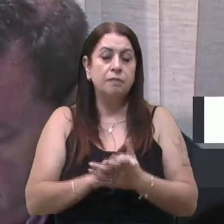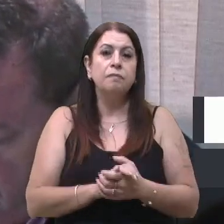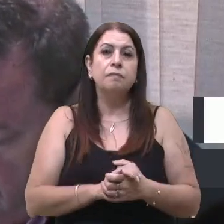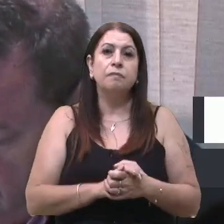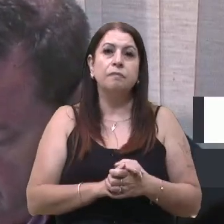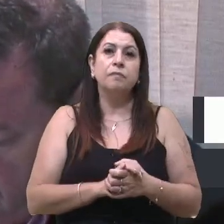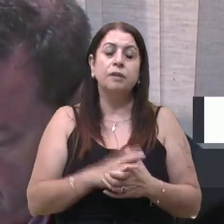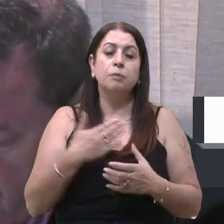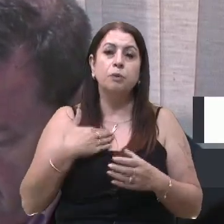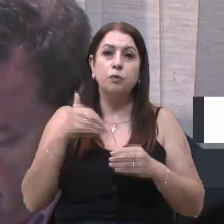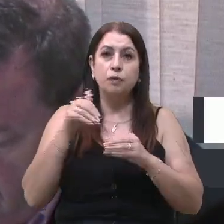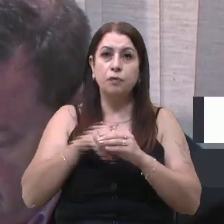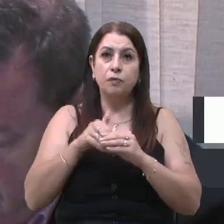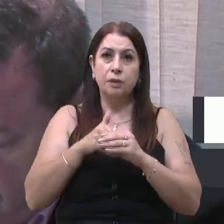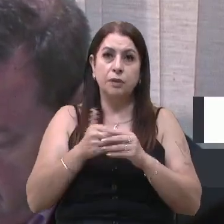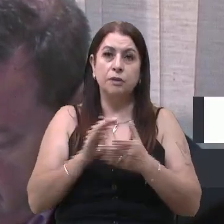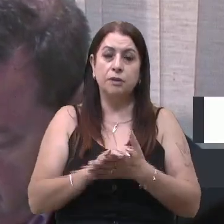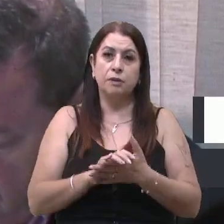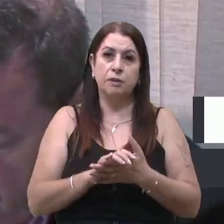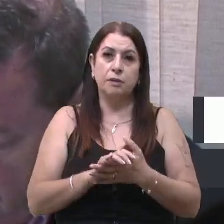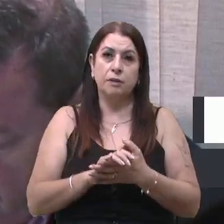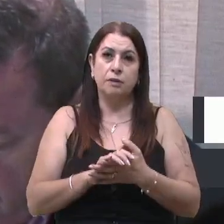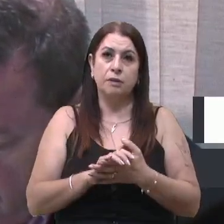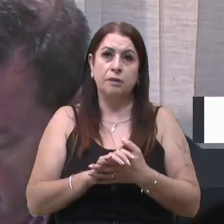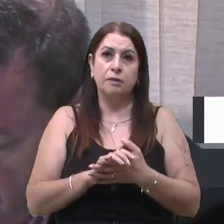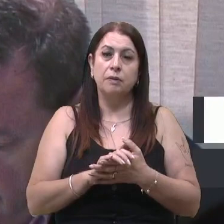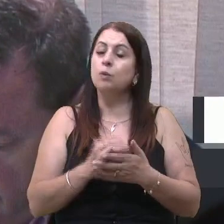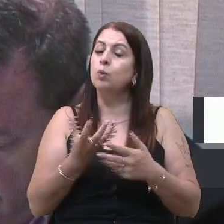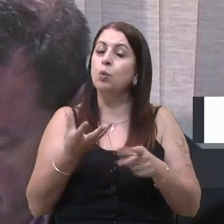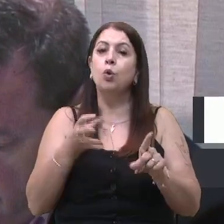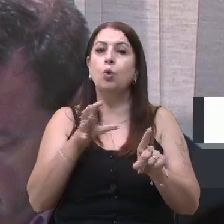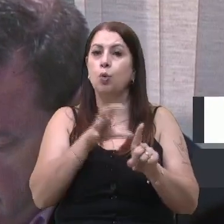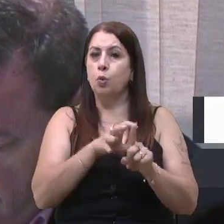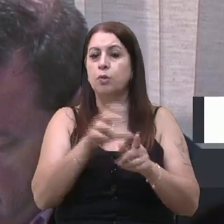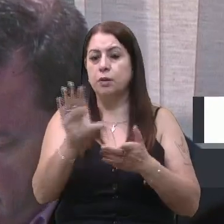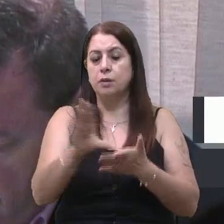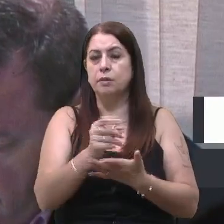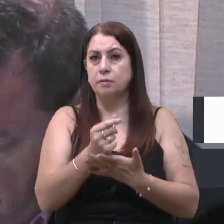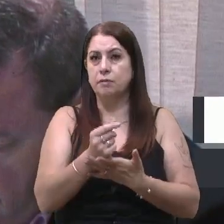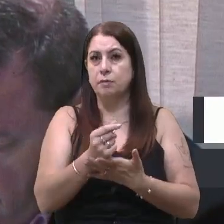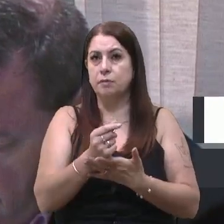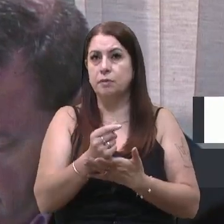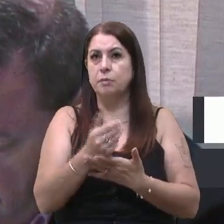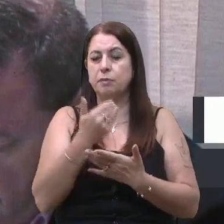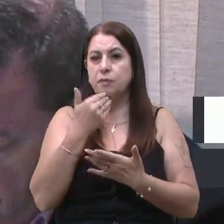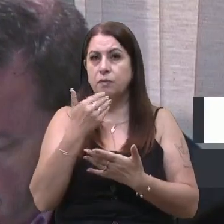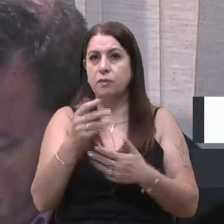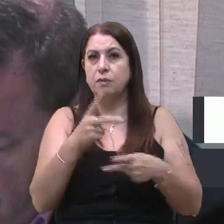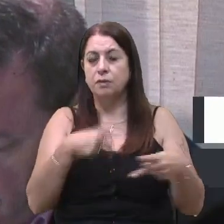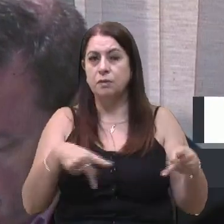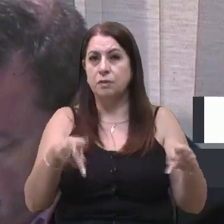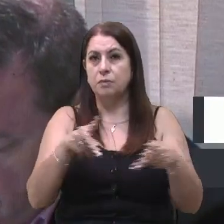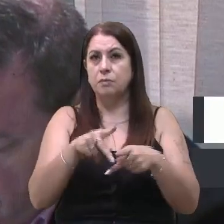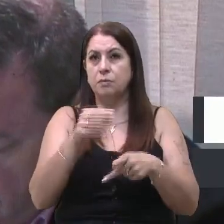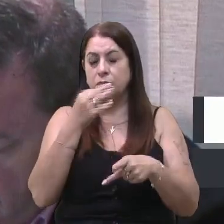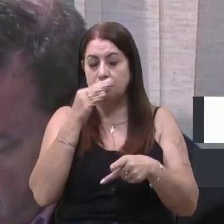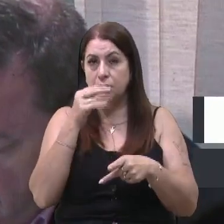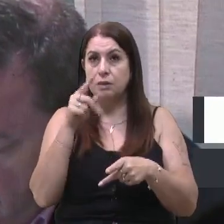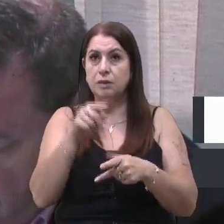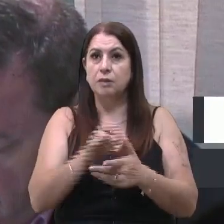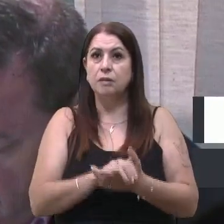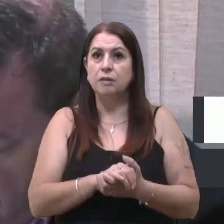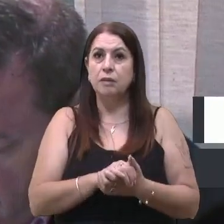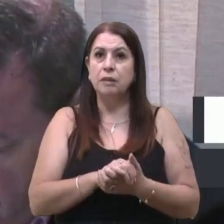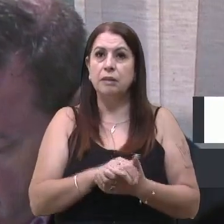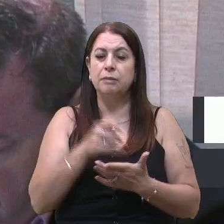meu voto vai ser contrário ao subsídio, mas a favor da população caxiense que vem a